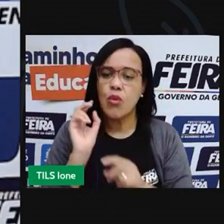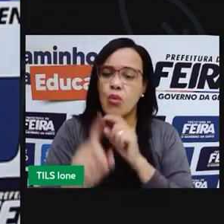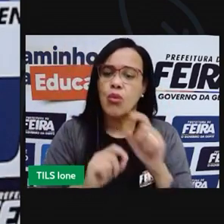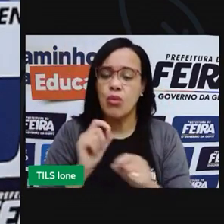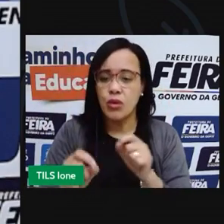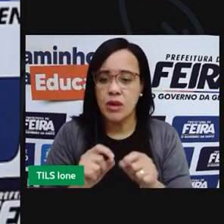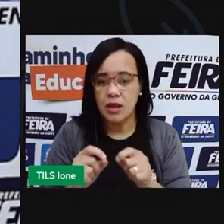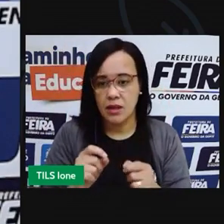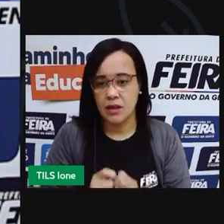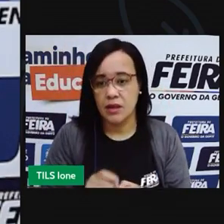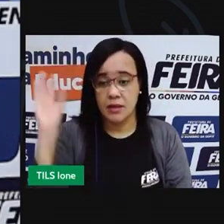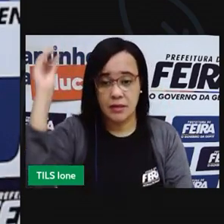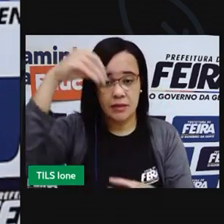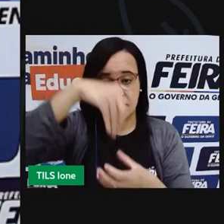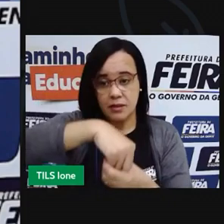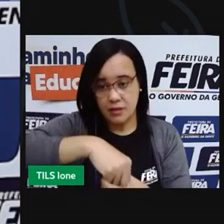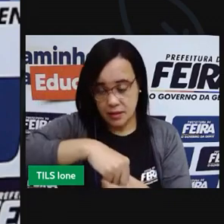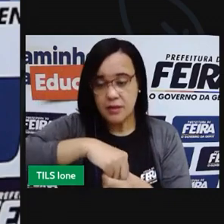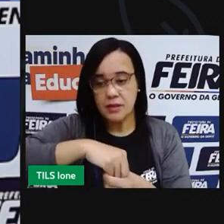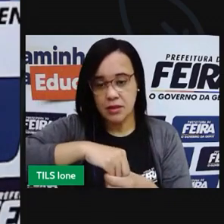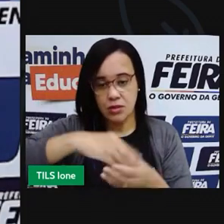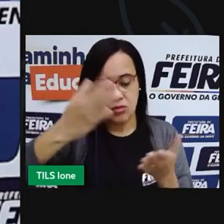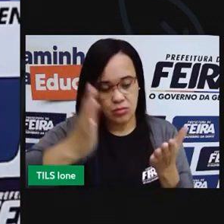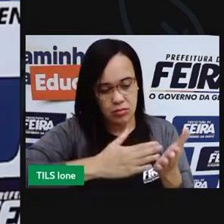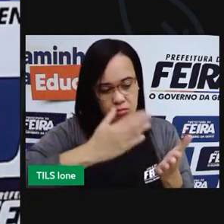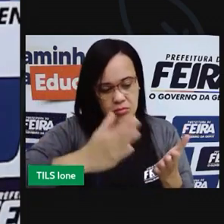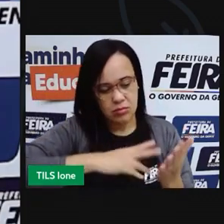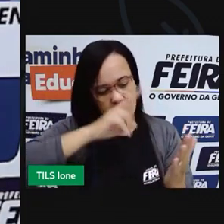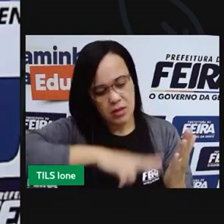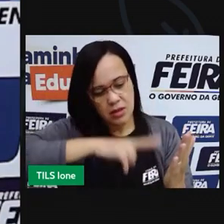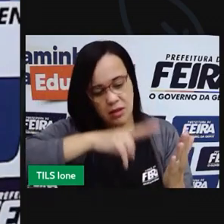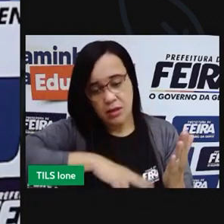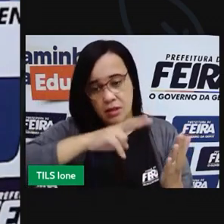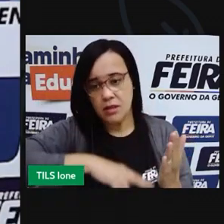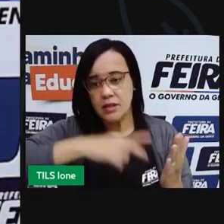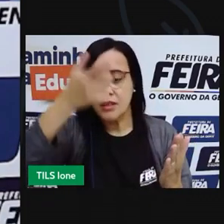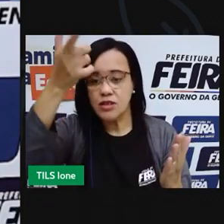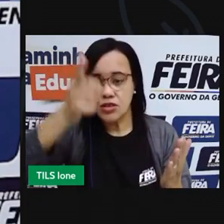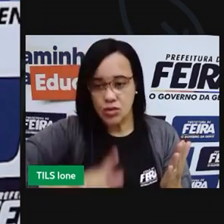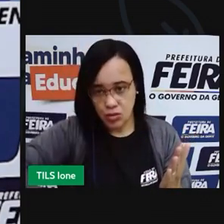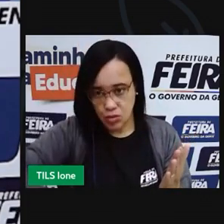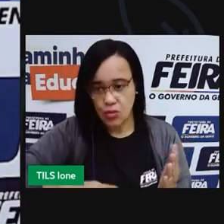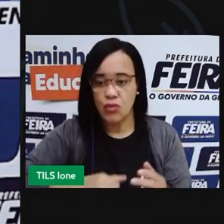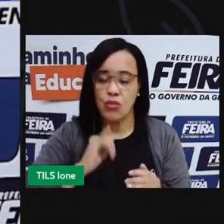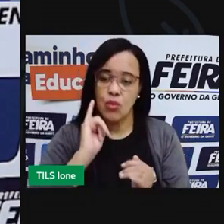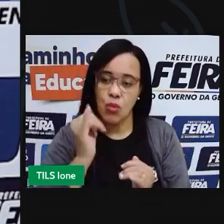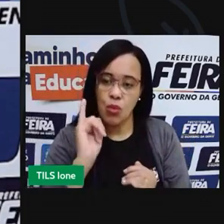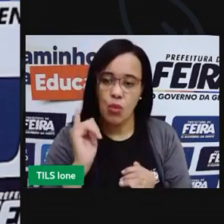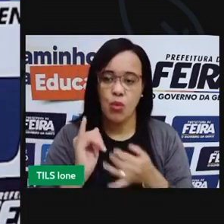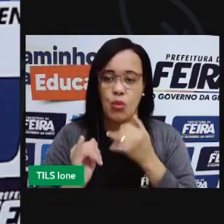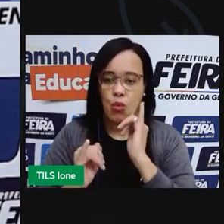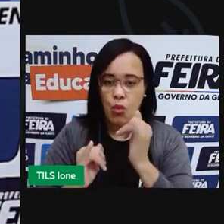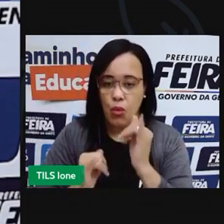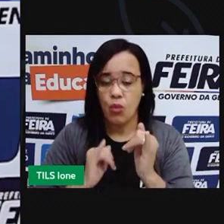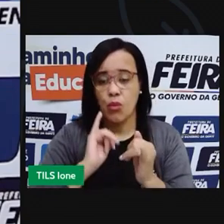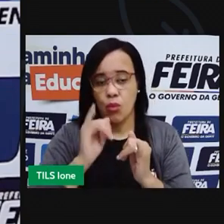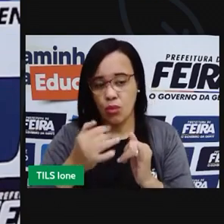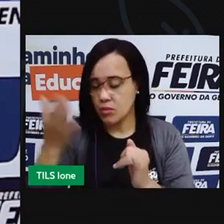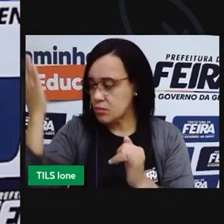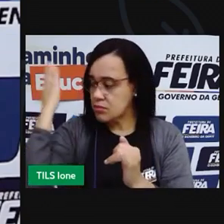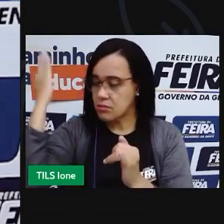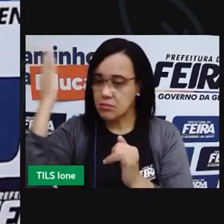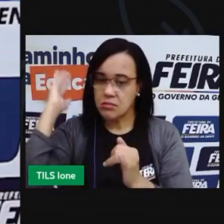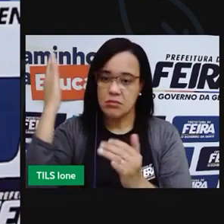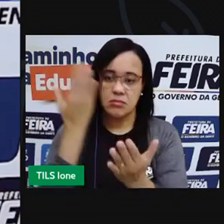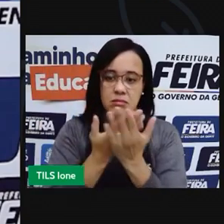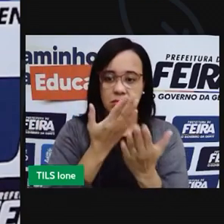o conteúdo releitura. Vimos a releitura de um conto que já abordamos em outra aula, que